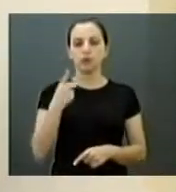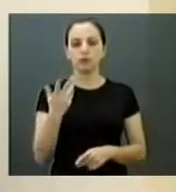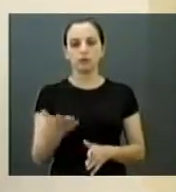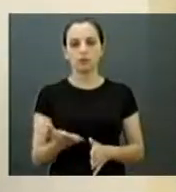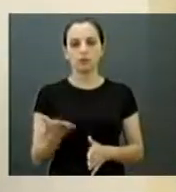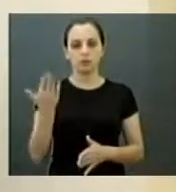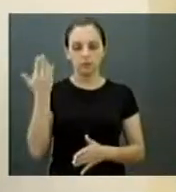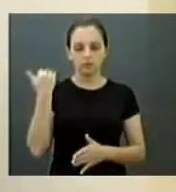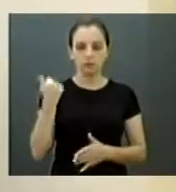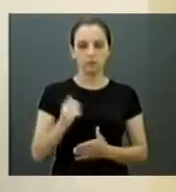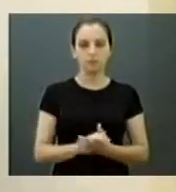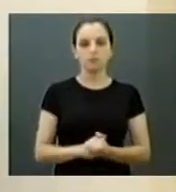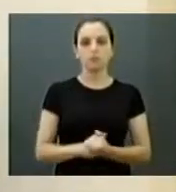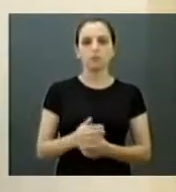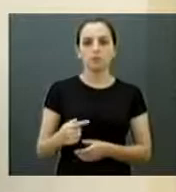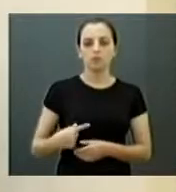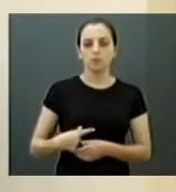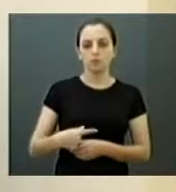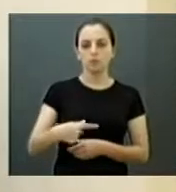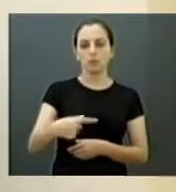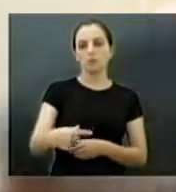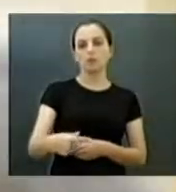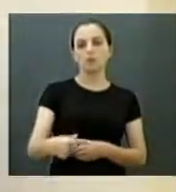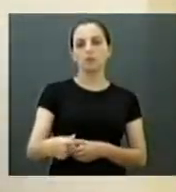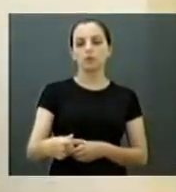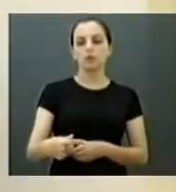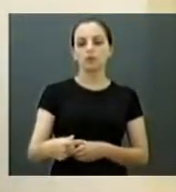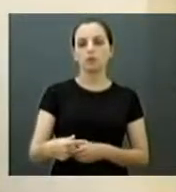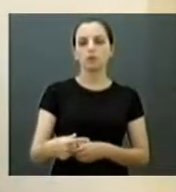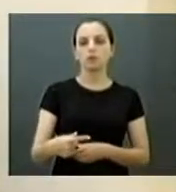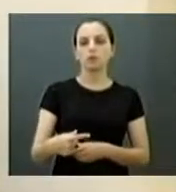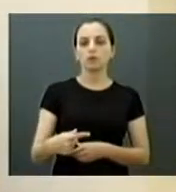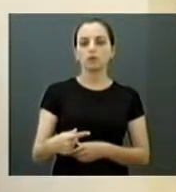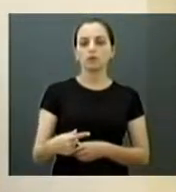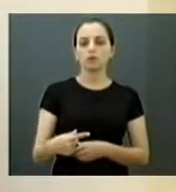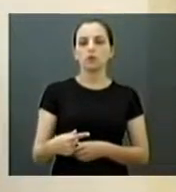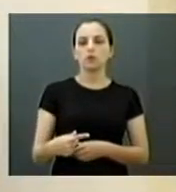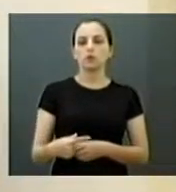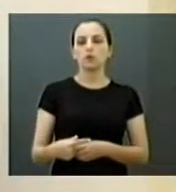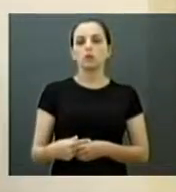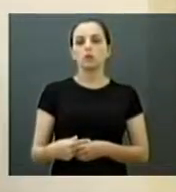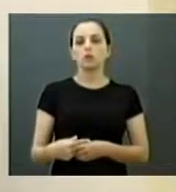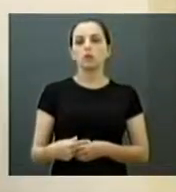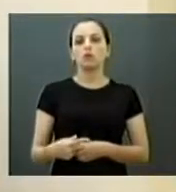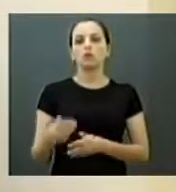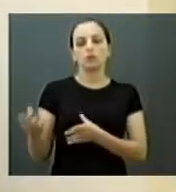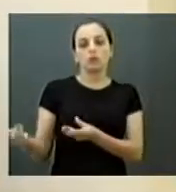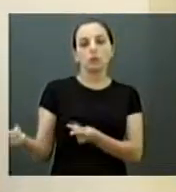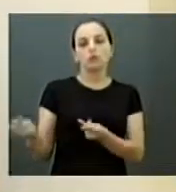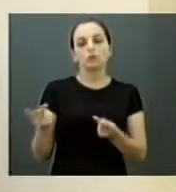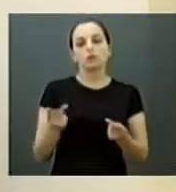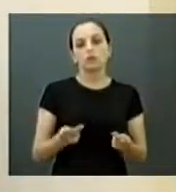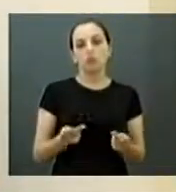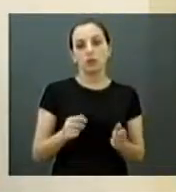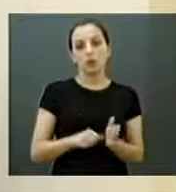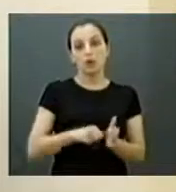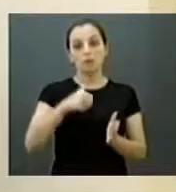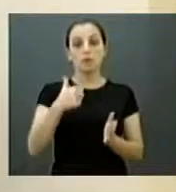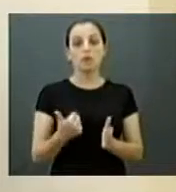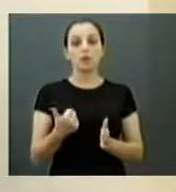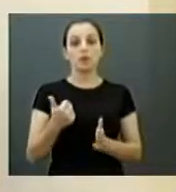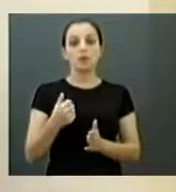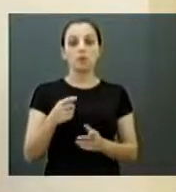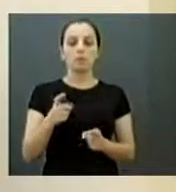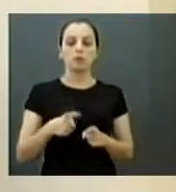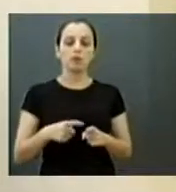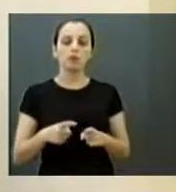semana, como é de conhecimento geral, recebemos, e como é nossa tradição receber bem, a primeira médica cubana em